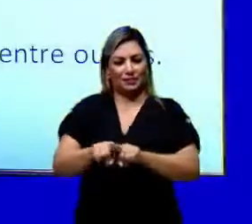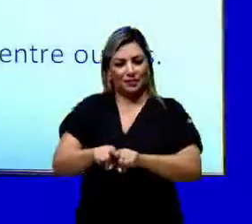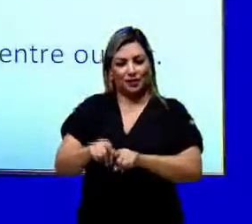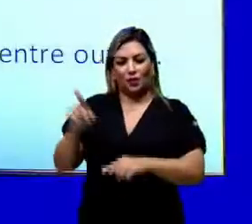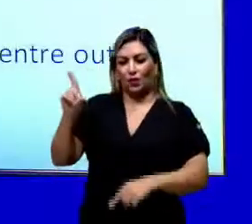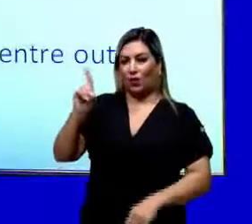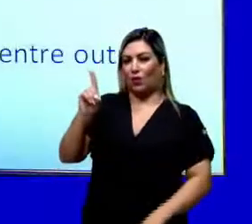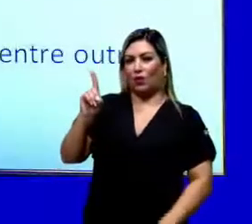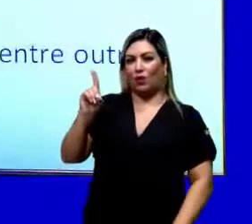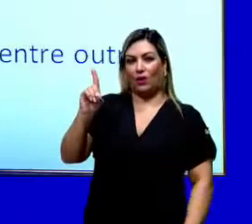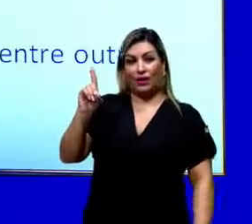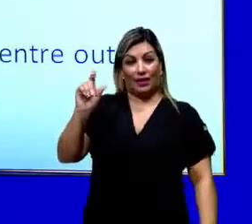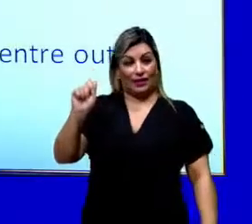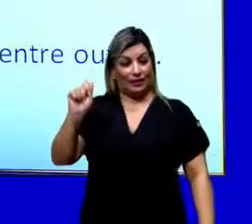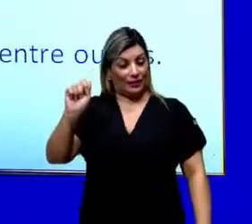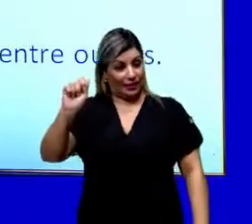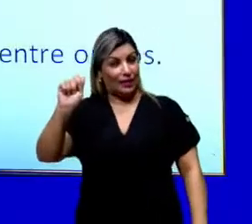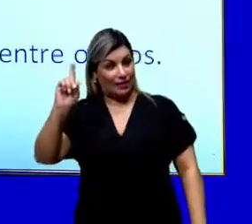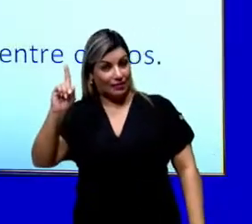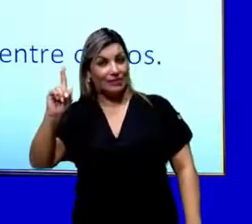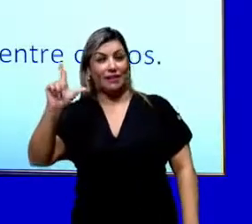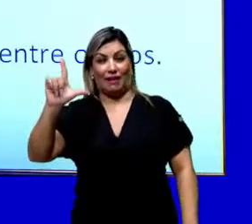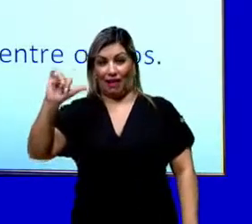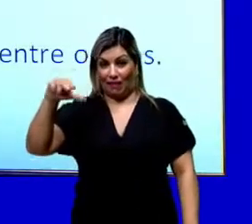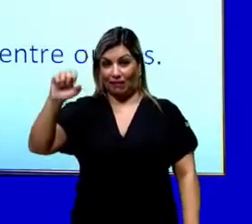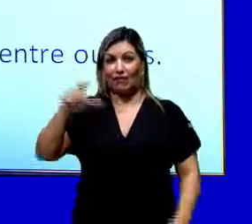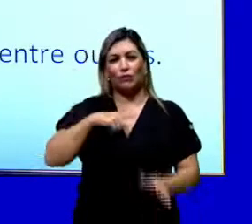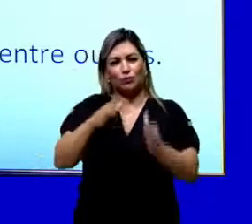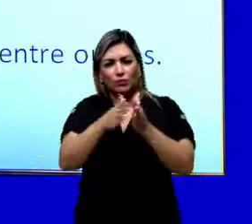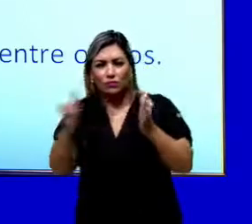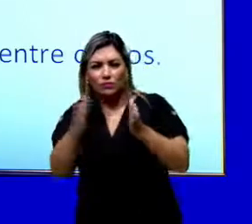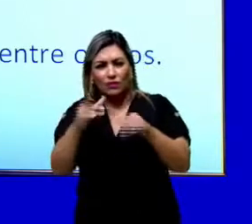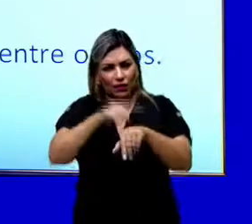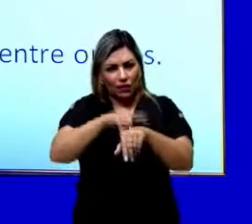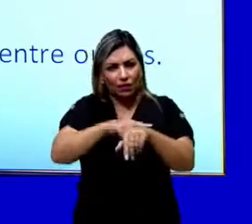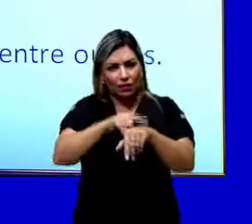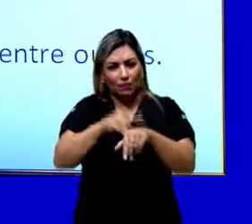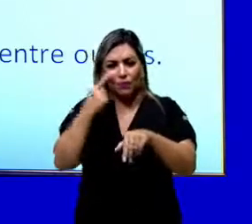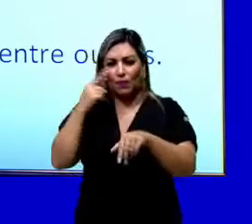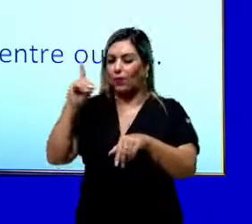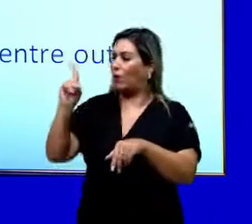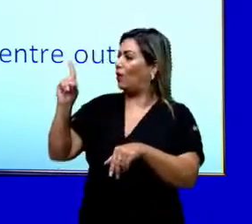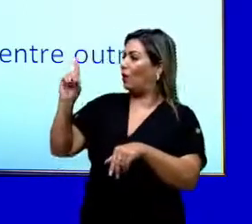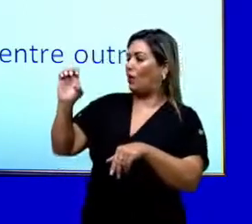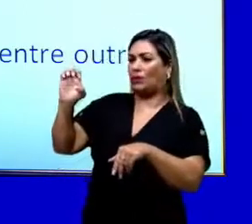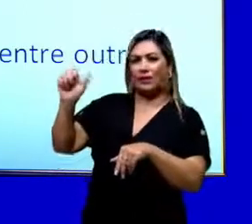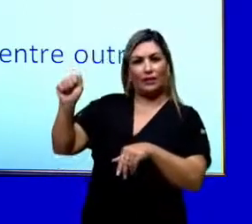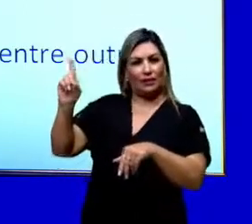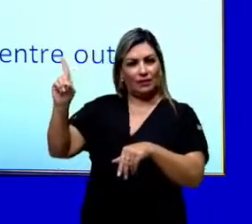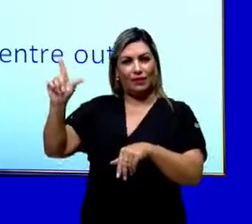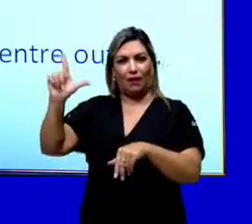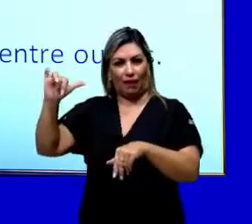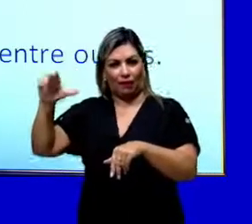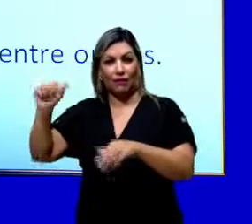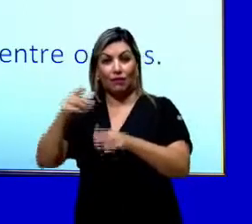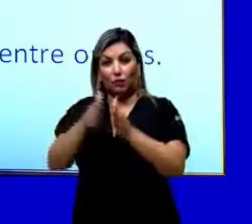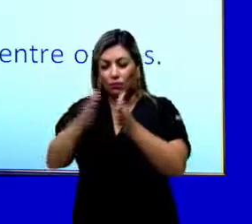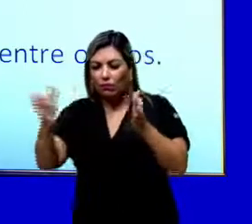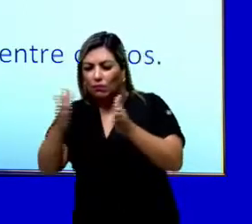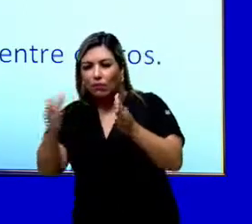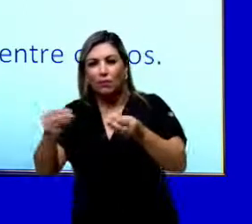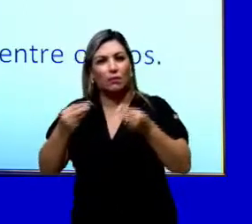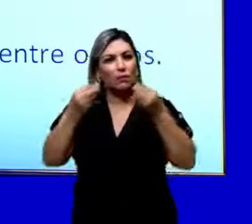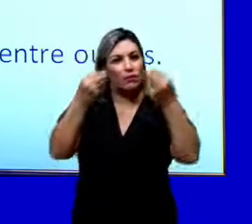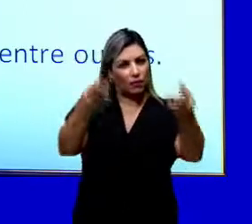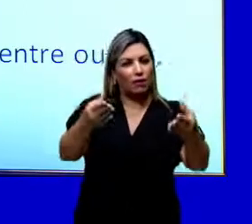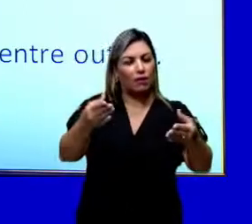que é um prazo né que também a gente usa a gente conhece que designa o prazo